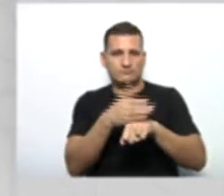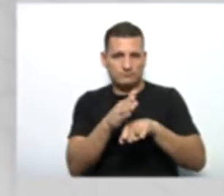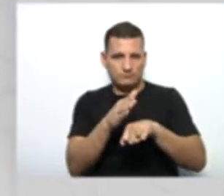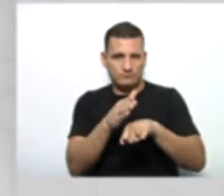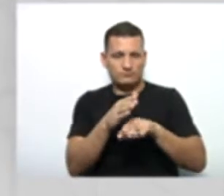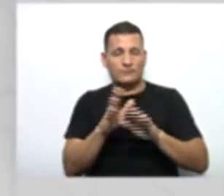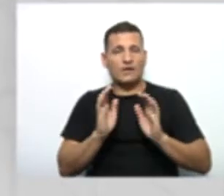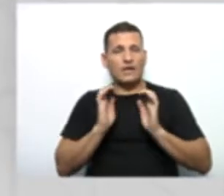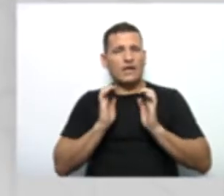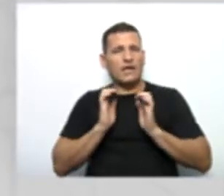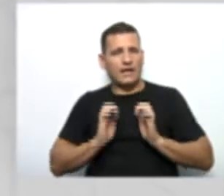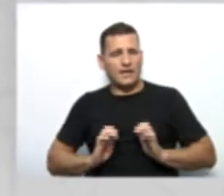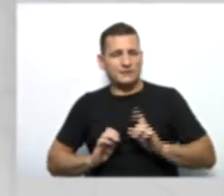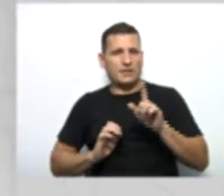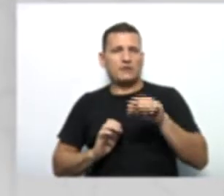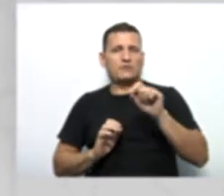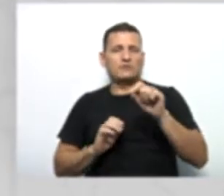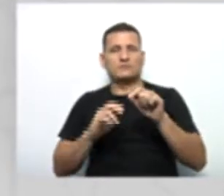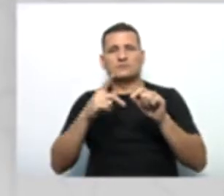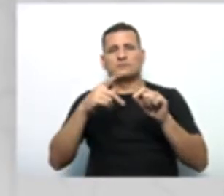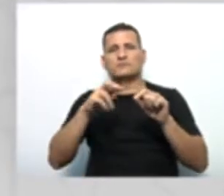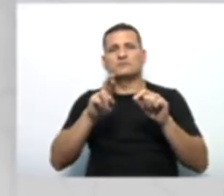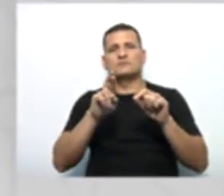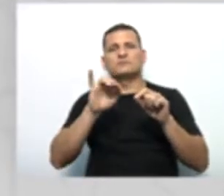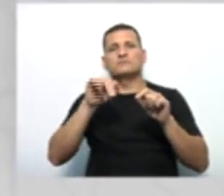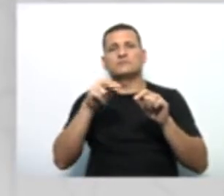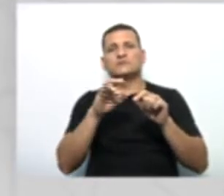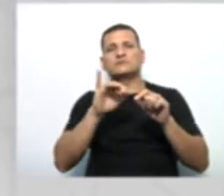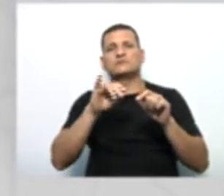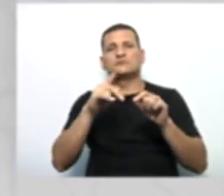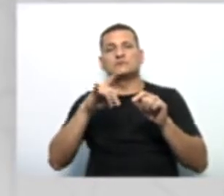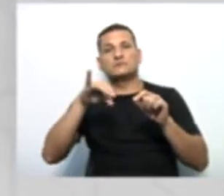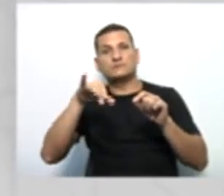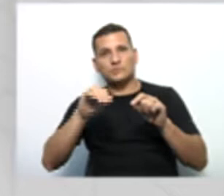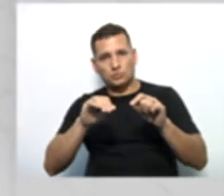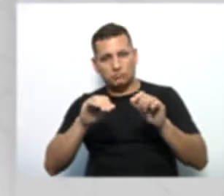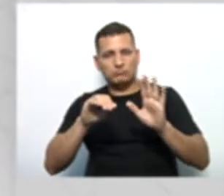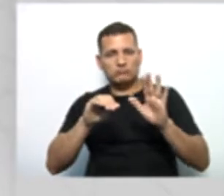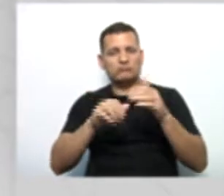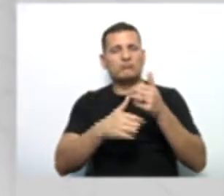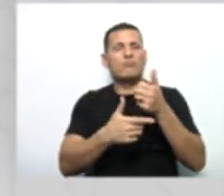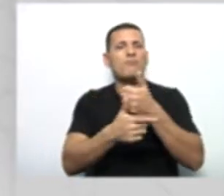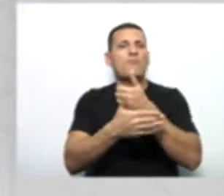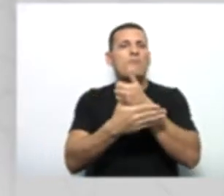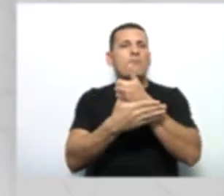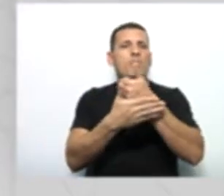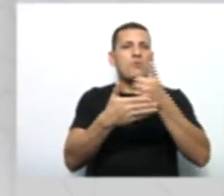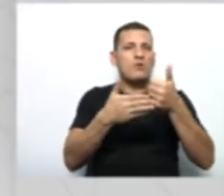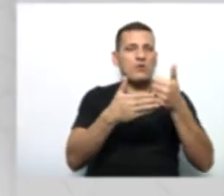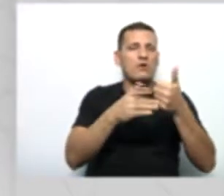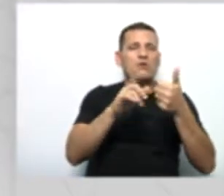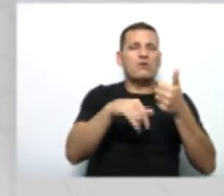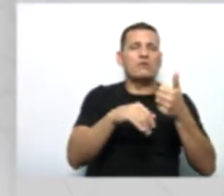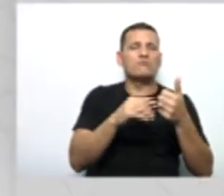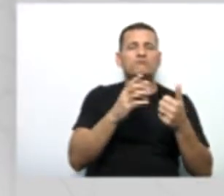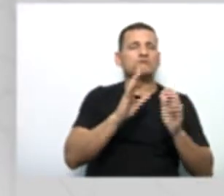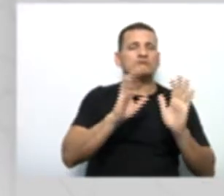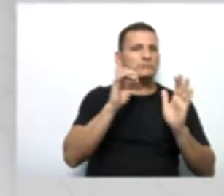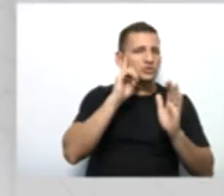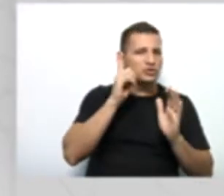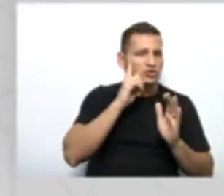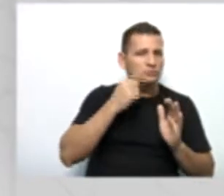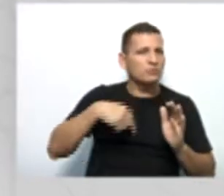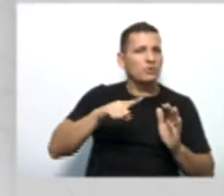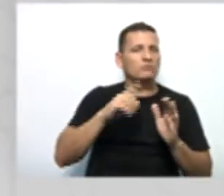os princípios. Então, a moral é a nossa conduta, é o nosso comportamento, é aquilo que faz parte do nosso dia a dia. É a forma como nós